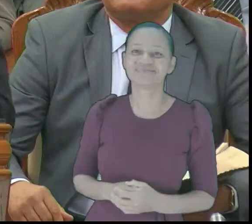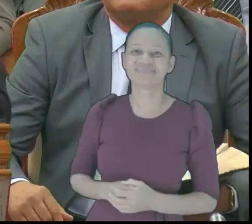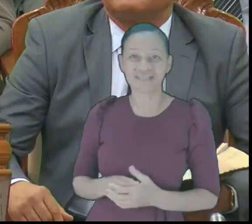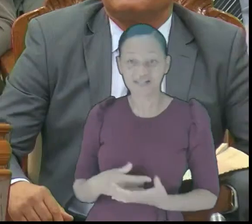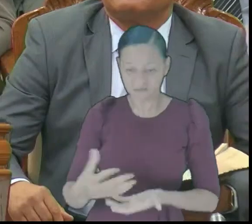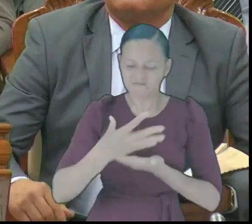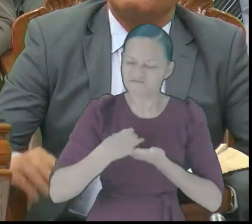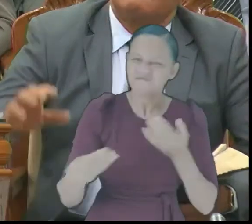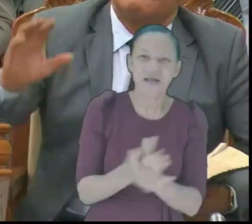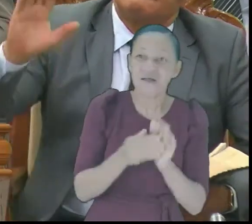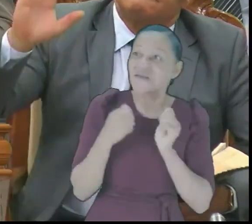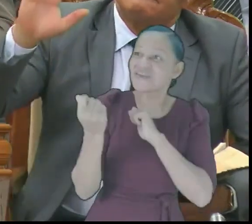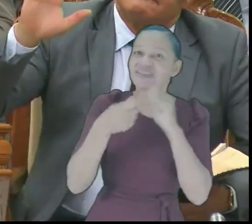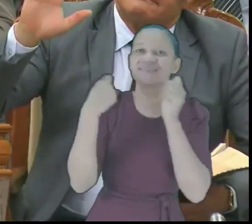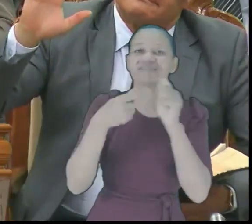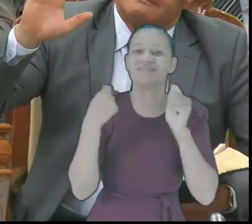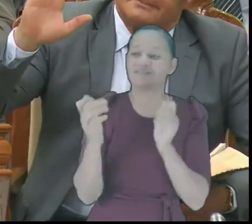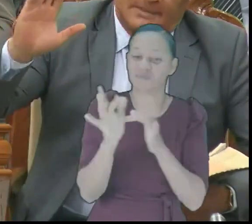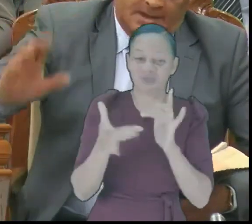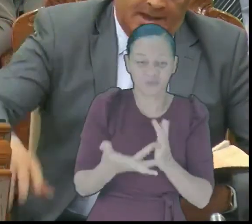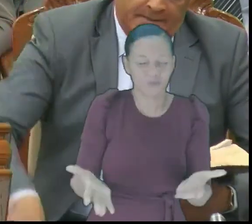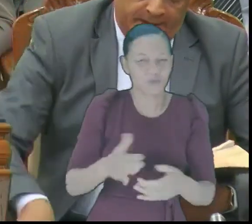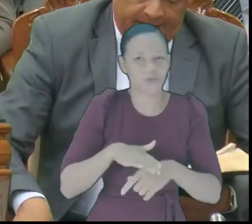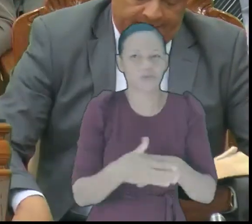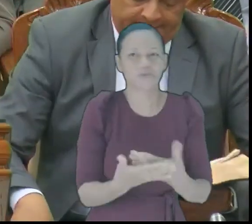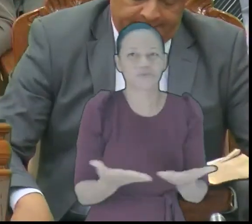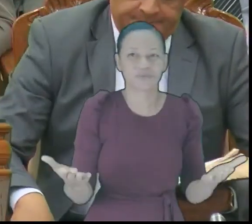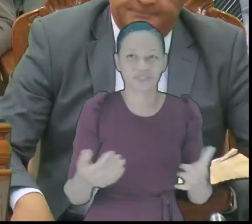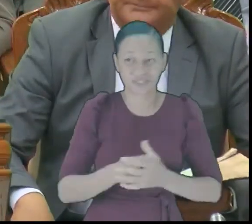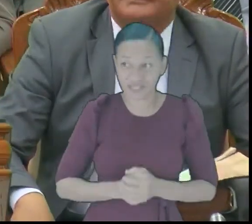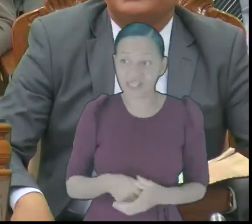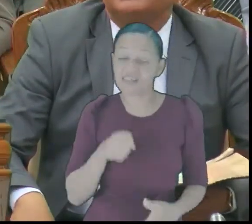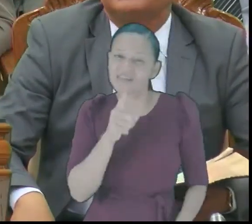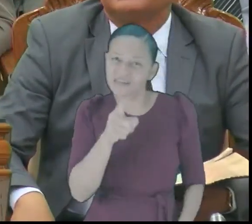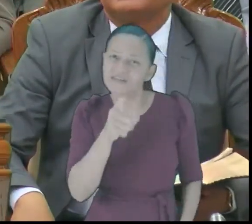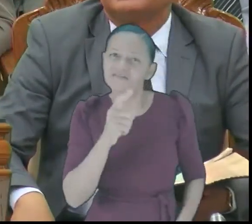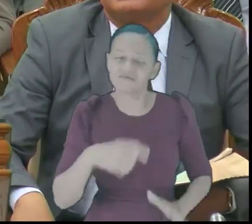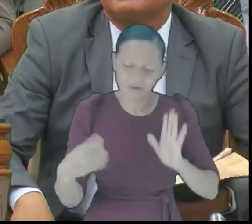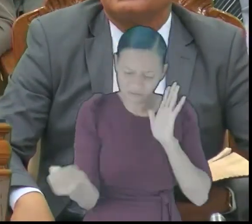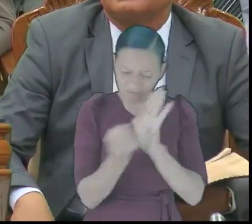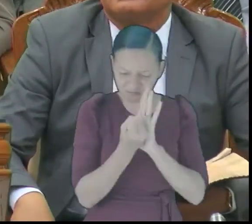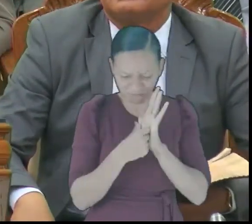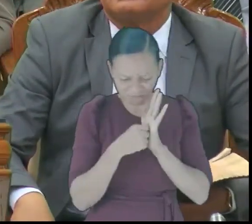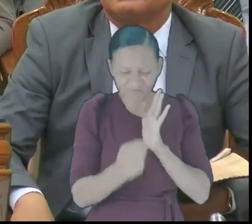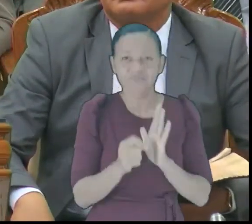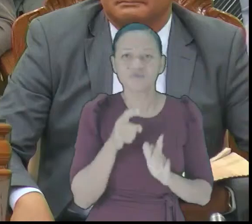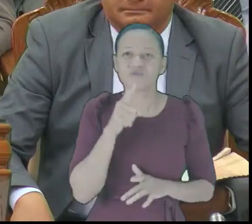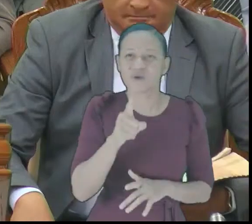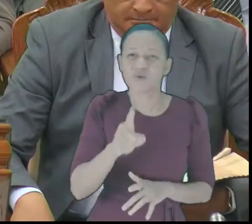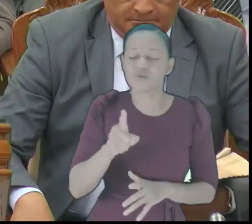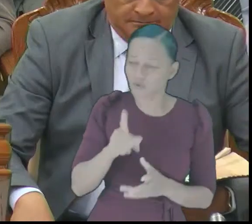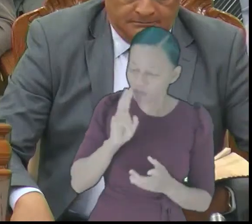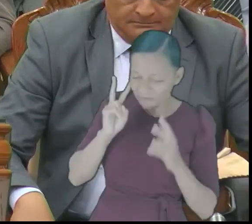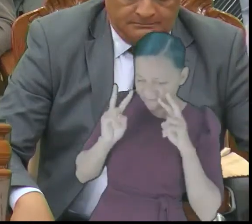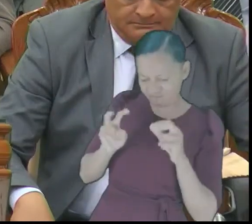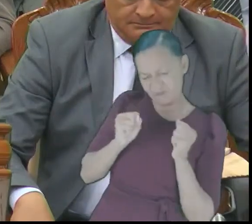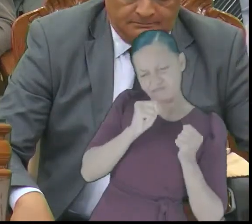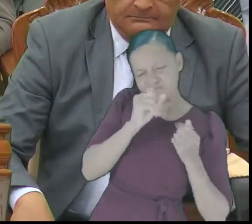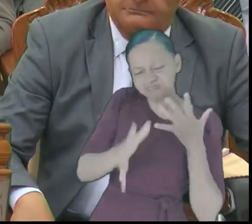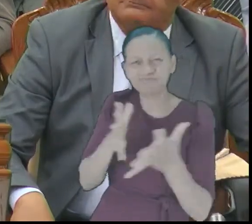Quem dá aleluia para Jesus nesta noite? Você foi selado quando você ouviu o